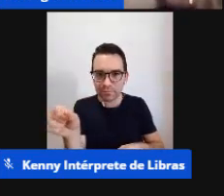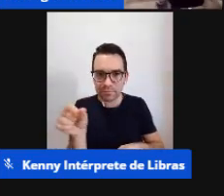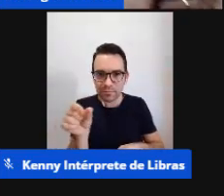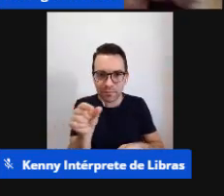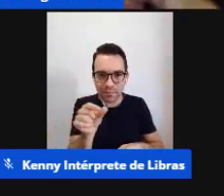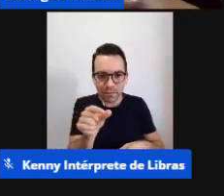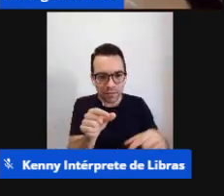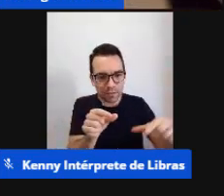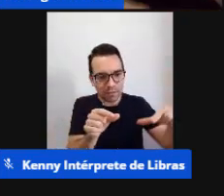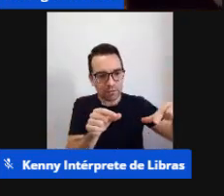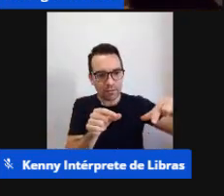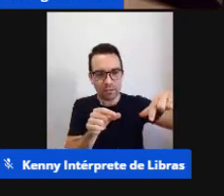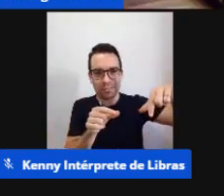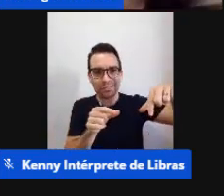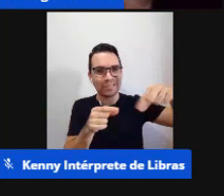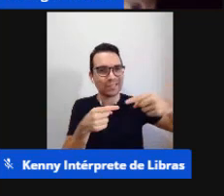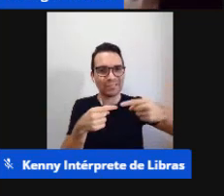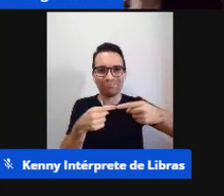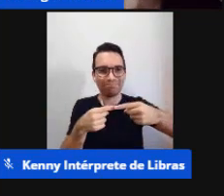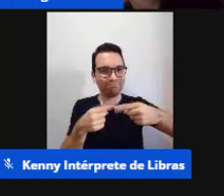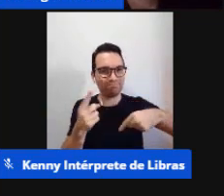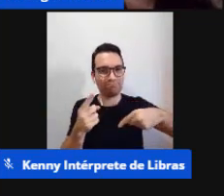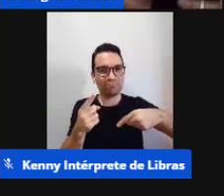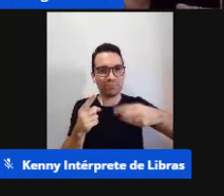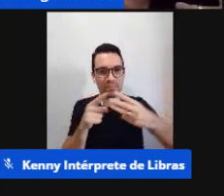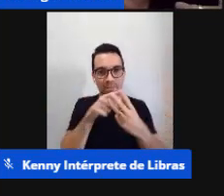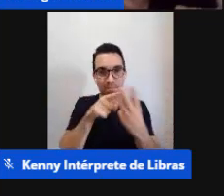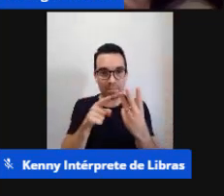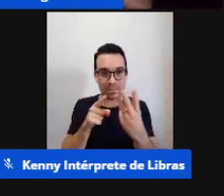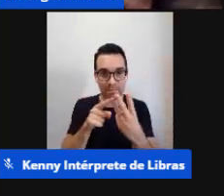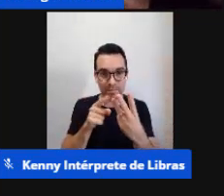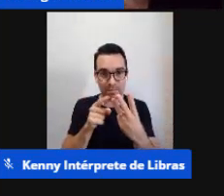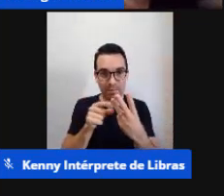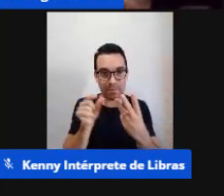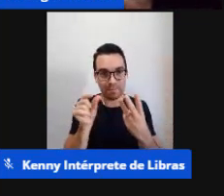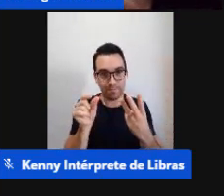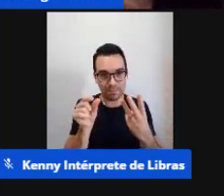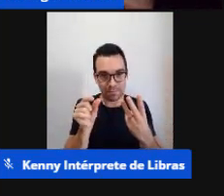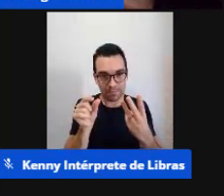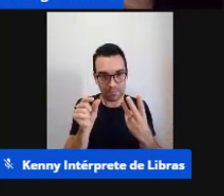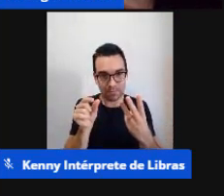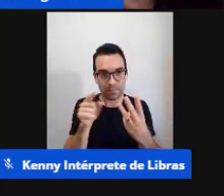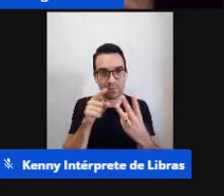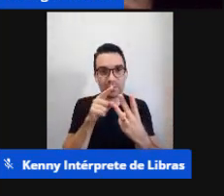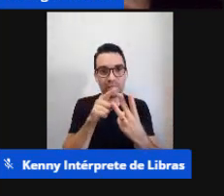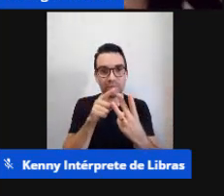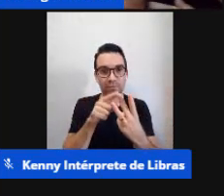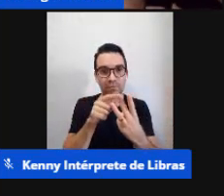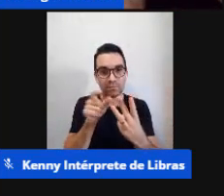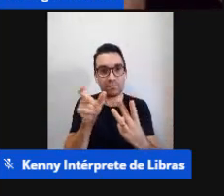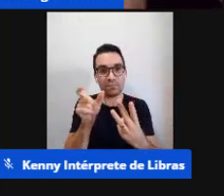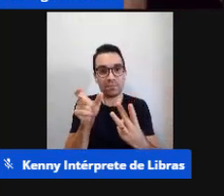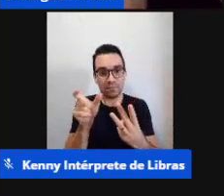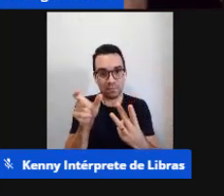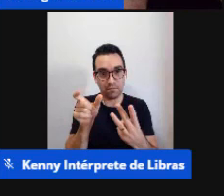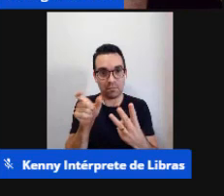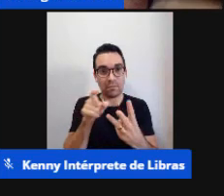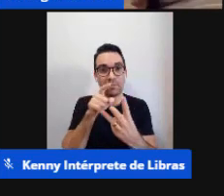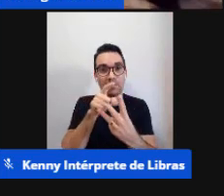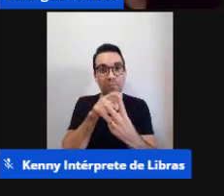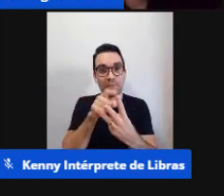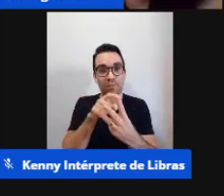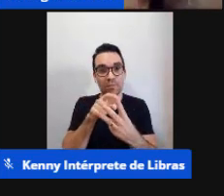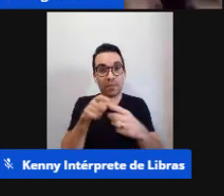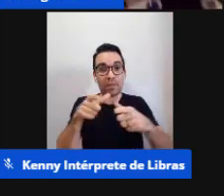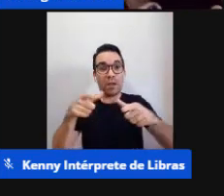que é pequeno, grande e médio. Então, são quantidades, relações. Olha como que muda a minha visão. Porque no meu aluno eu percebi uma